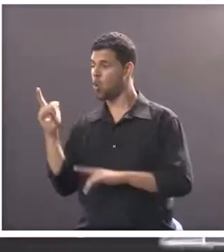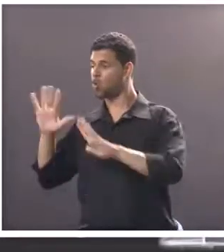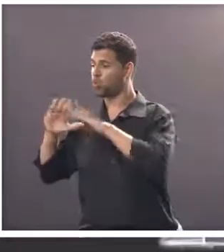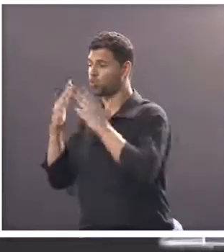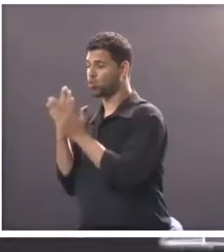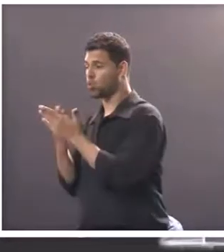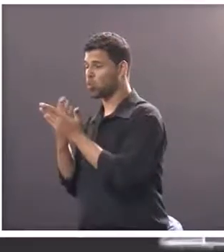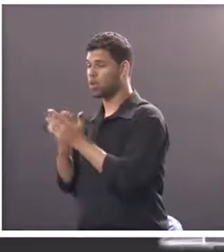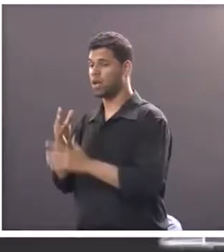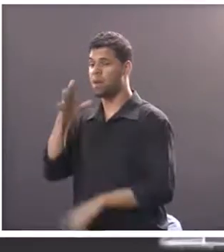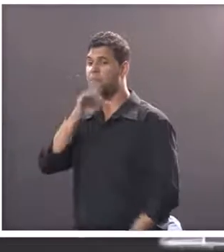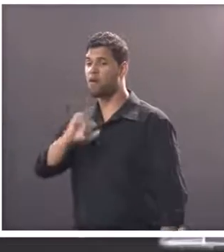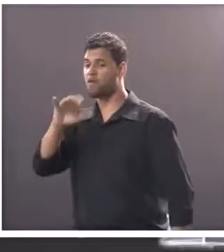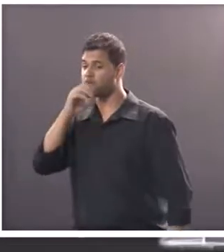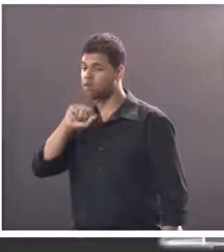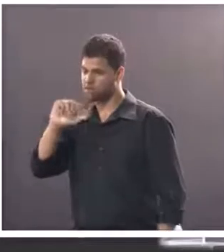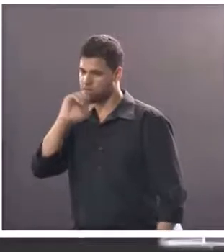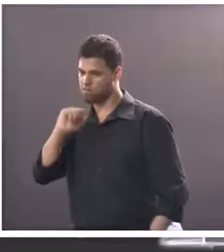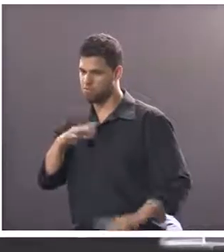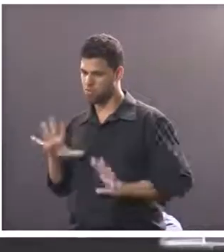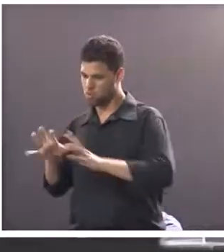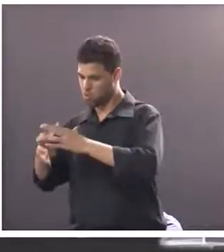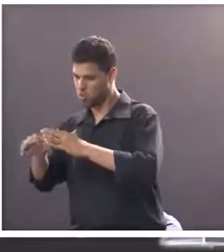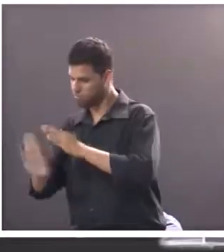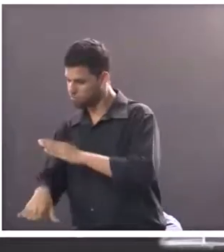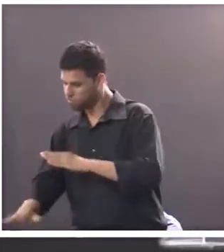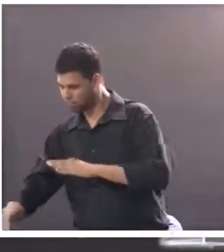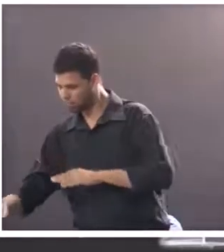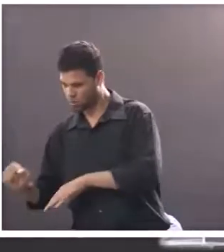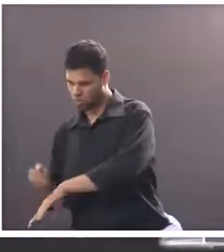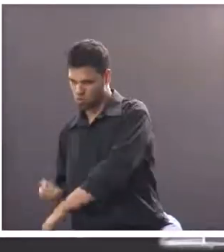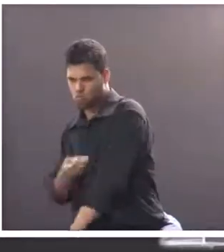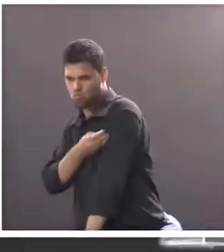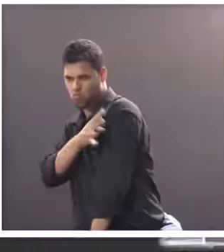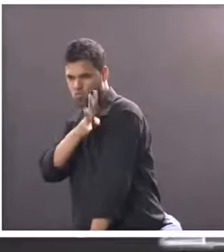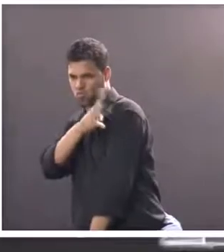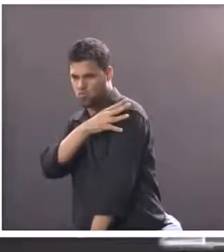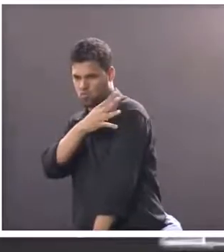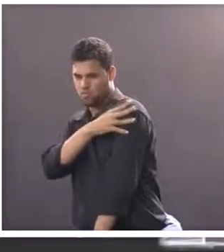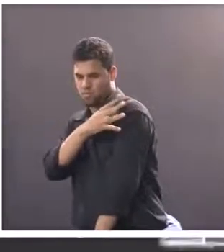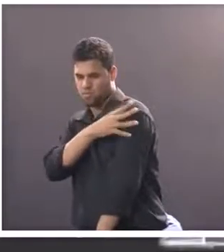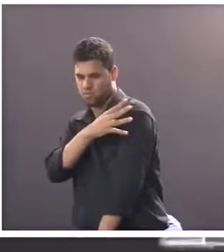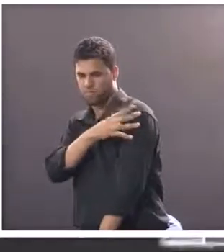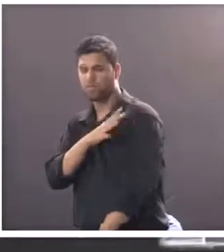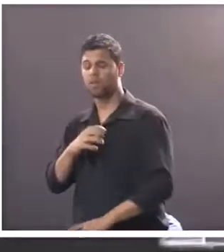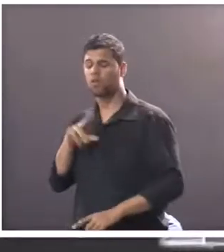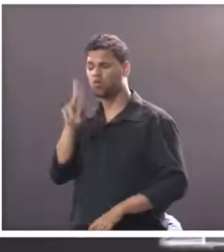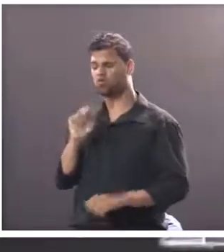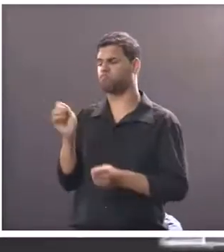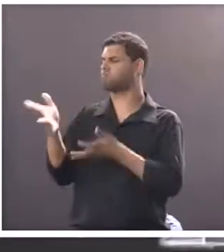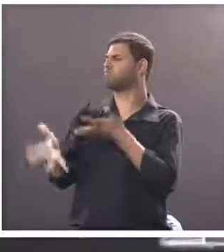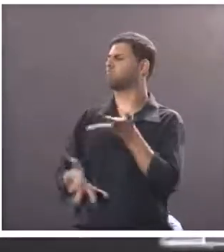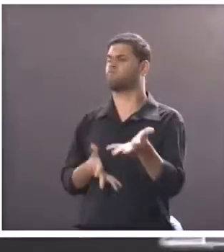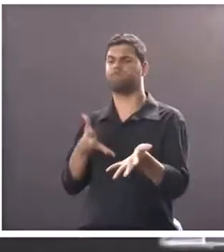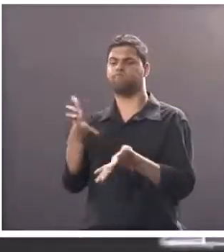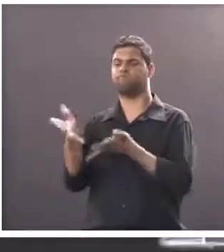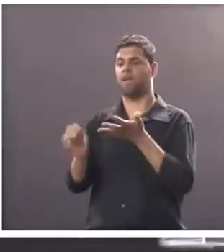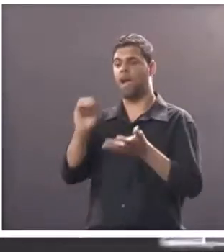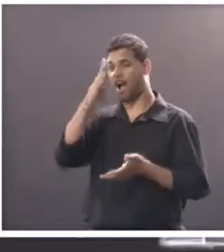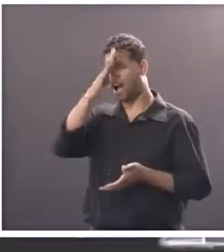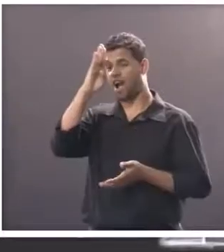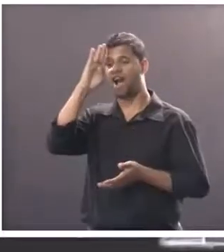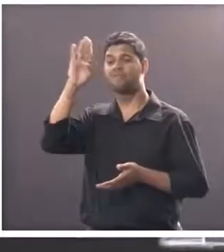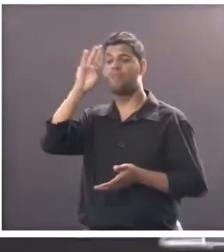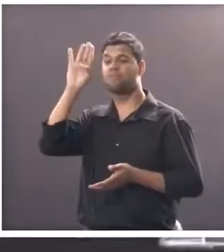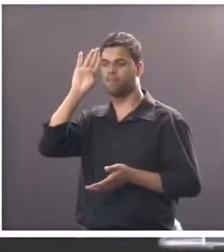em Niterói, para um grupo de crianças do 4º ano, e eu estou usando minha língua de sinais que eu trago da